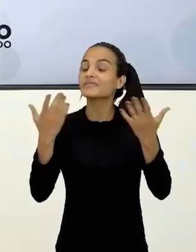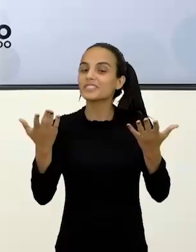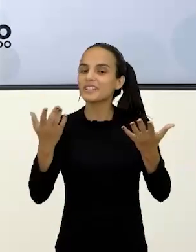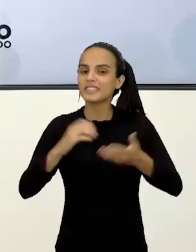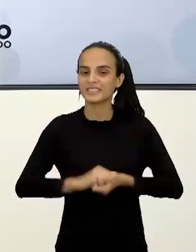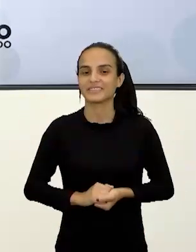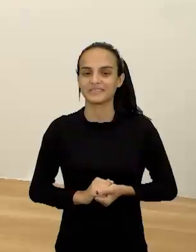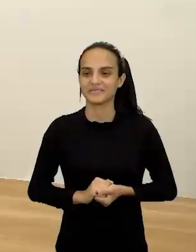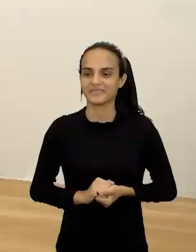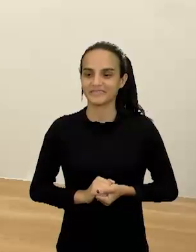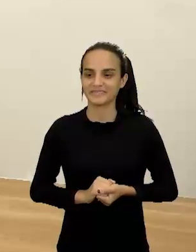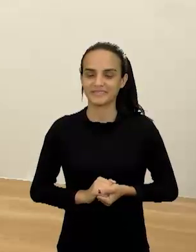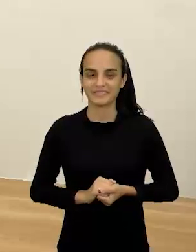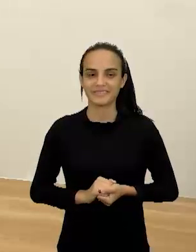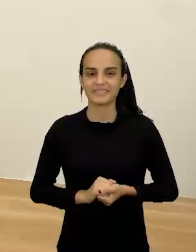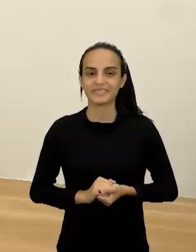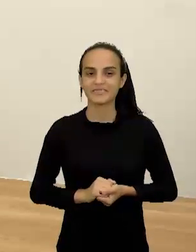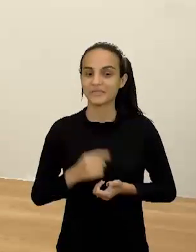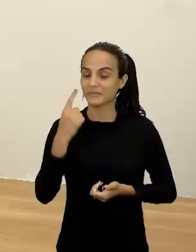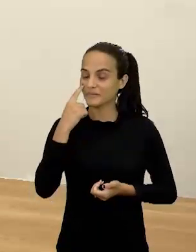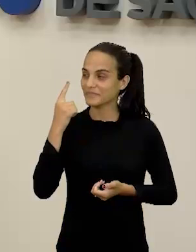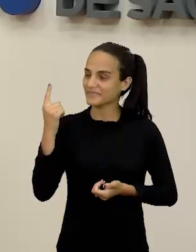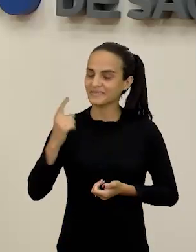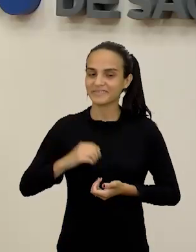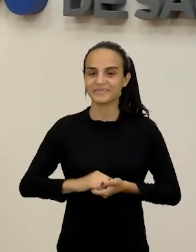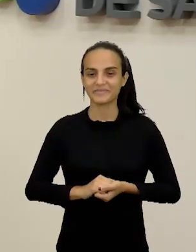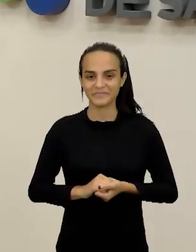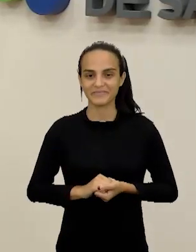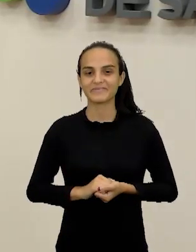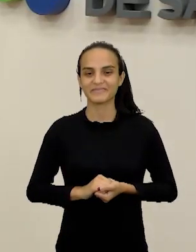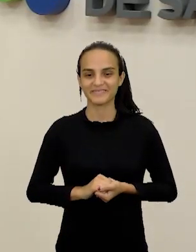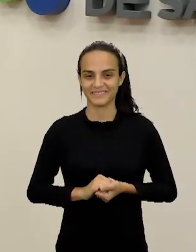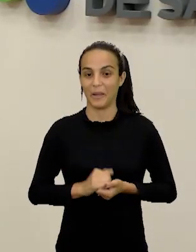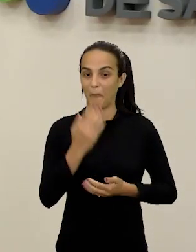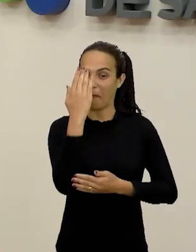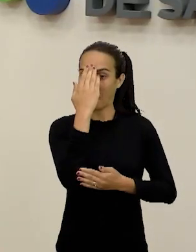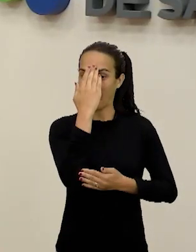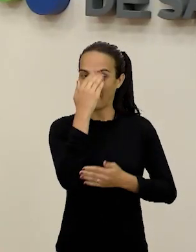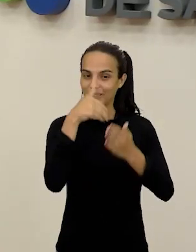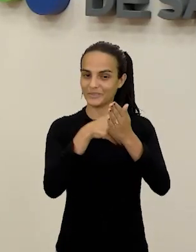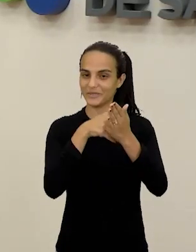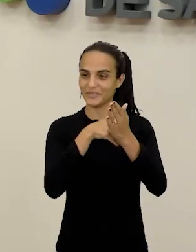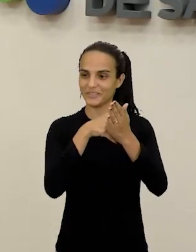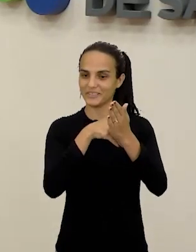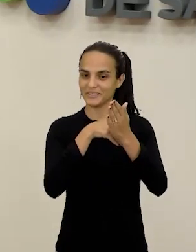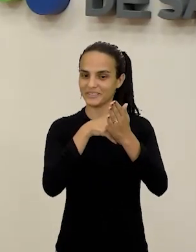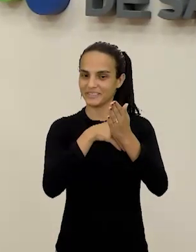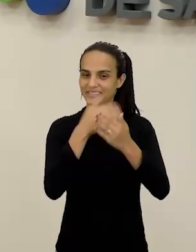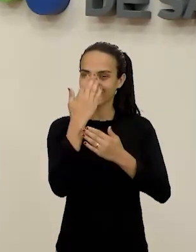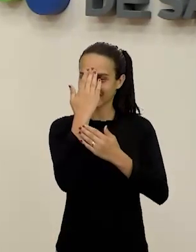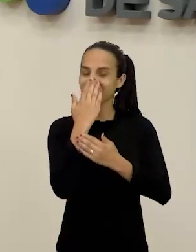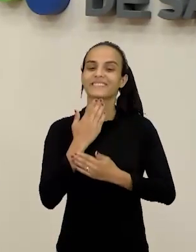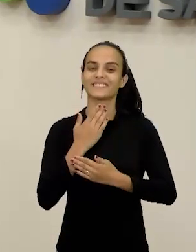rainha, dessa diva, que é Juliana Vilas Boas Carpe. Tô escondida. Mostra aí a sua imagem, Juliana.